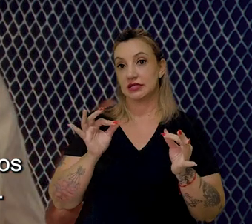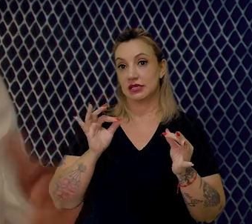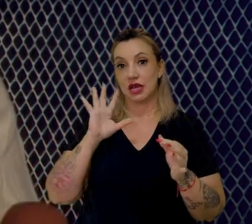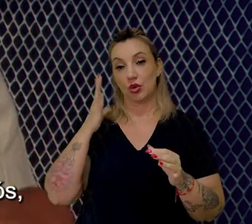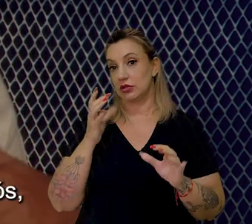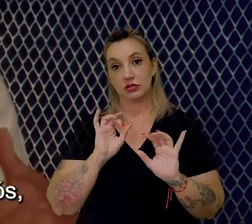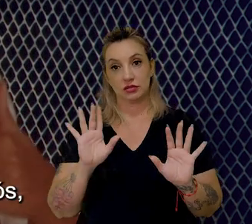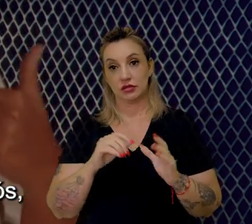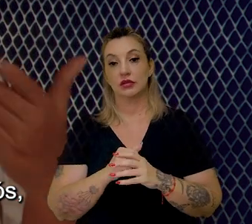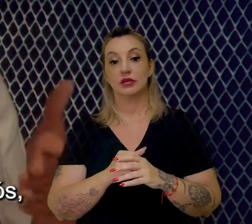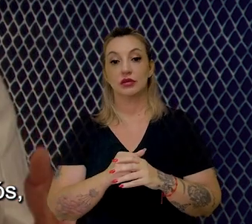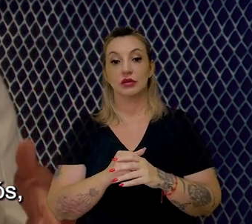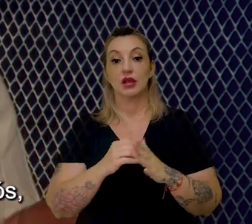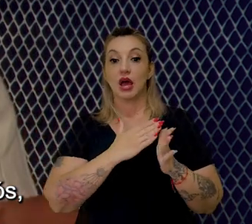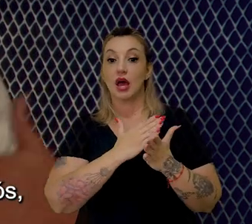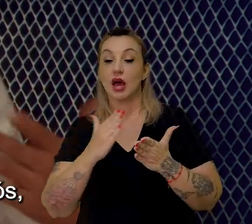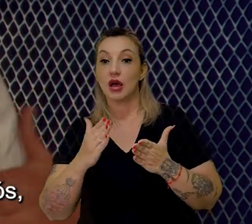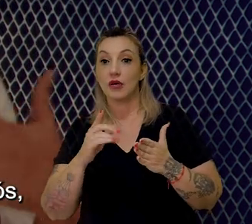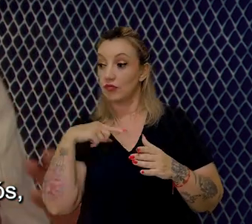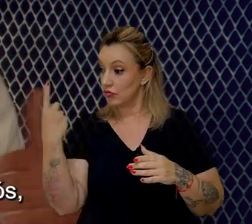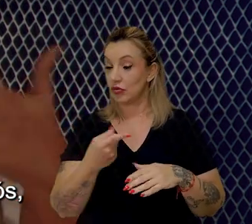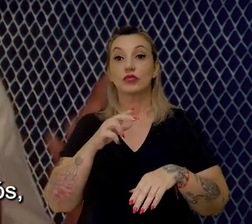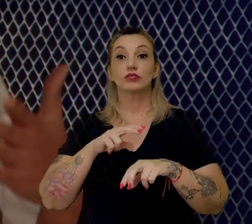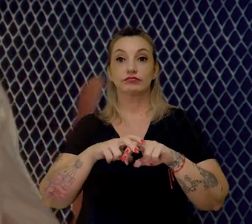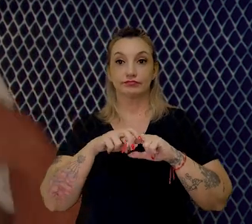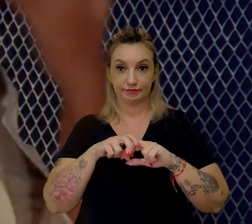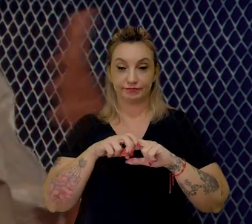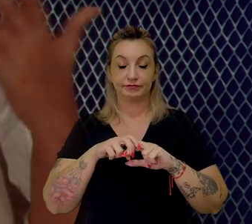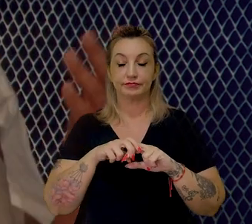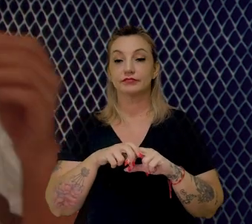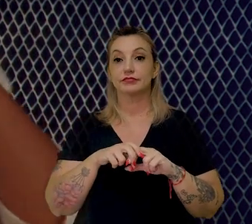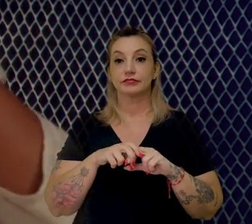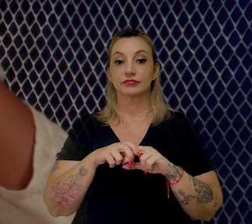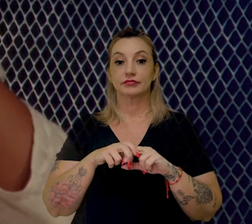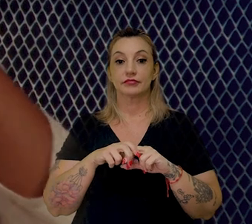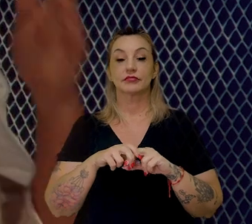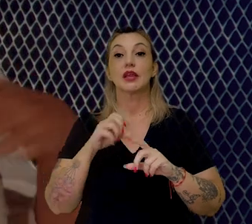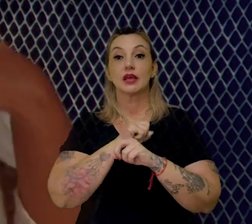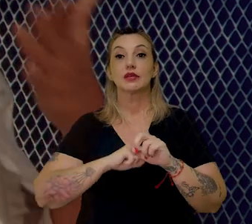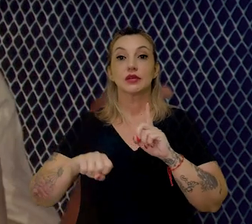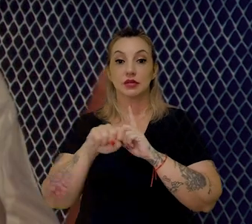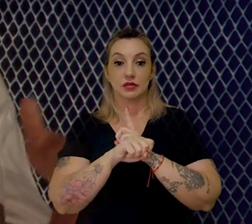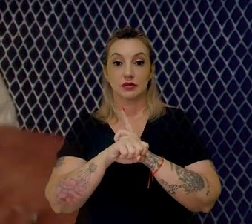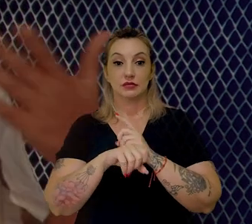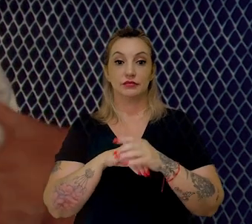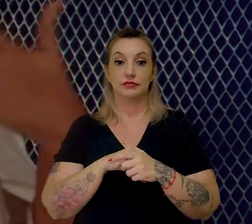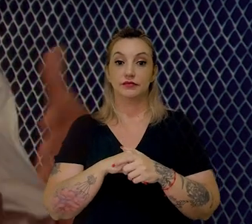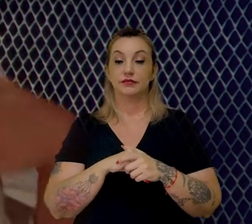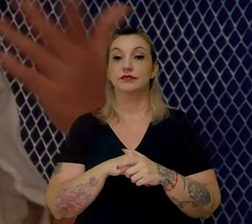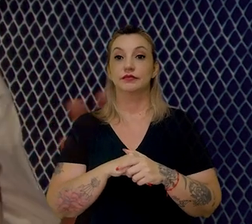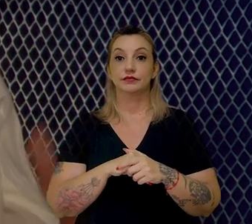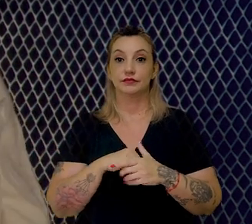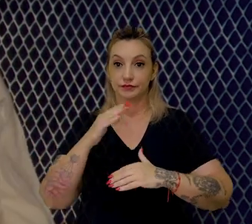climática eles são produzidos produzidos por por nós né Eh pela sociedade em que que que